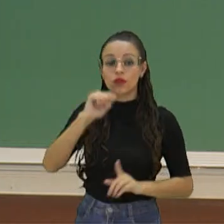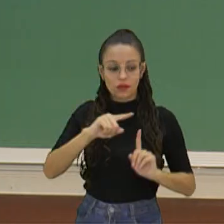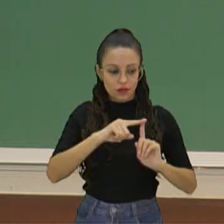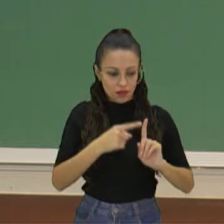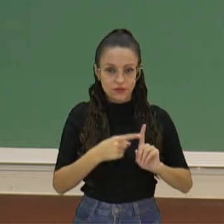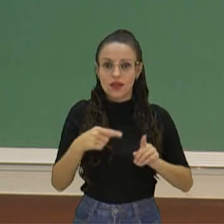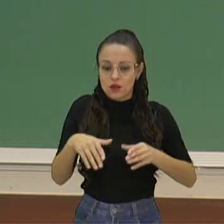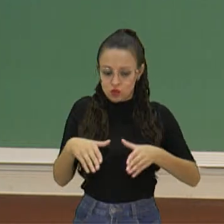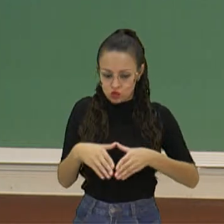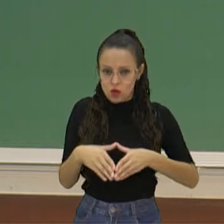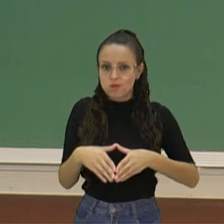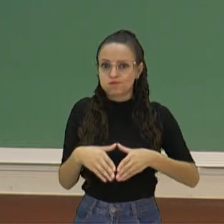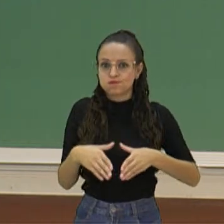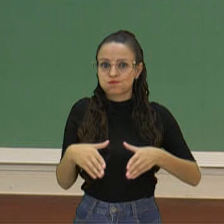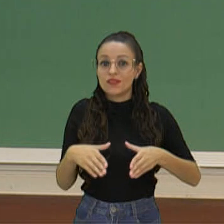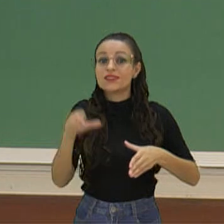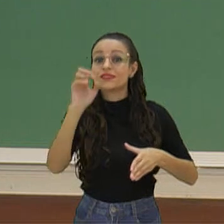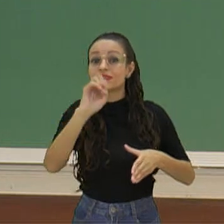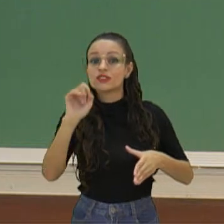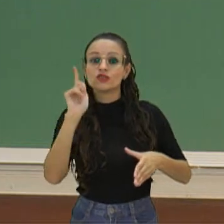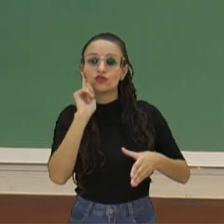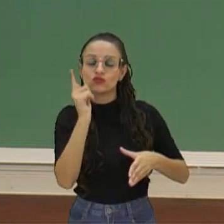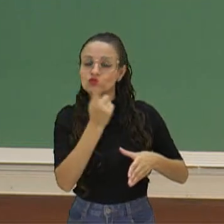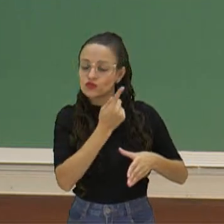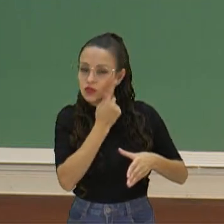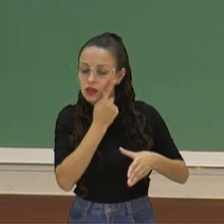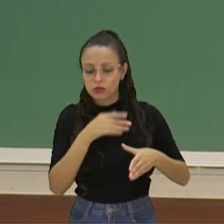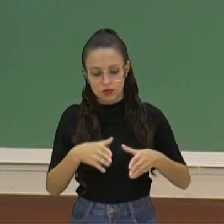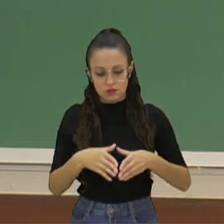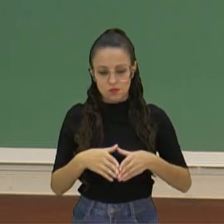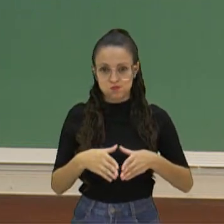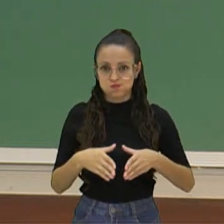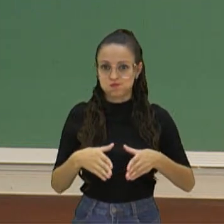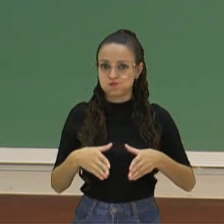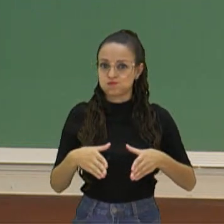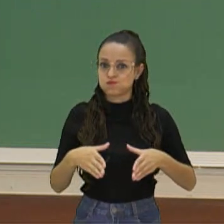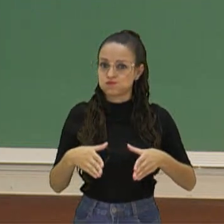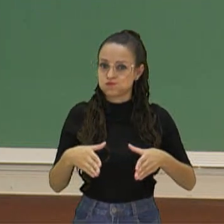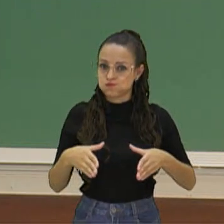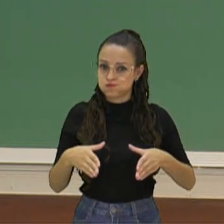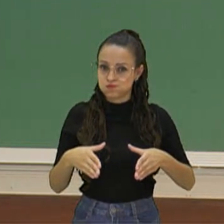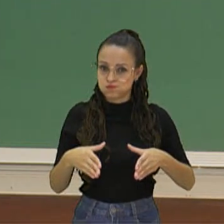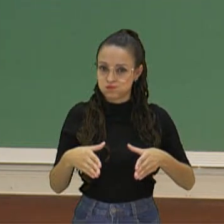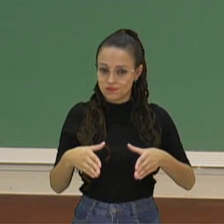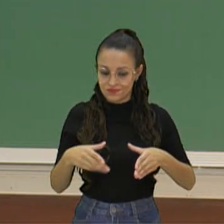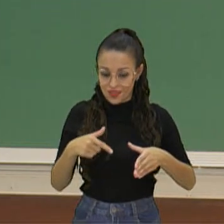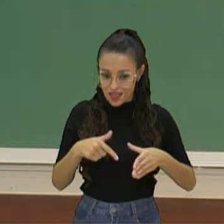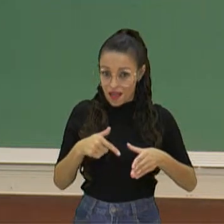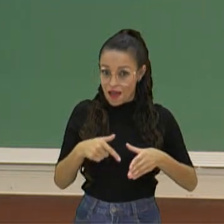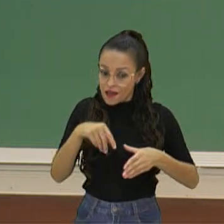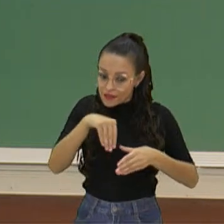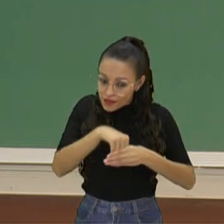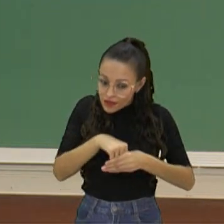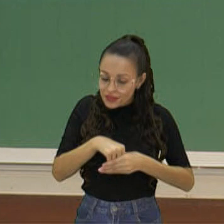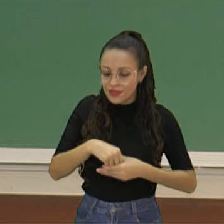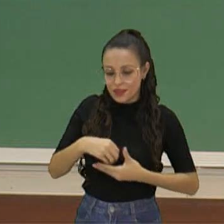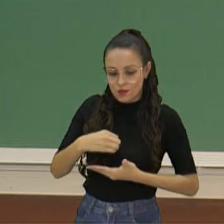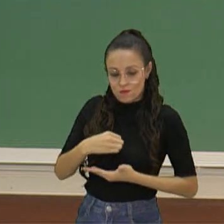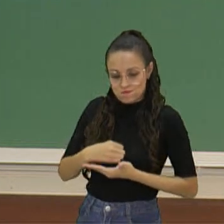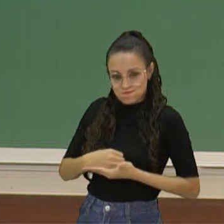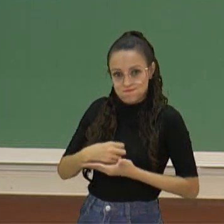tamanho maior, principalmente se for gêmeos, ele vai tendo uma elasticidade enorme para abrigar o feto lá dentro, né?